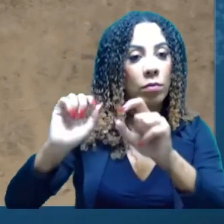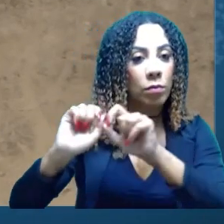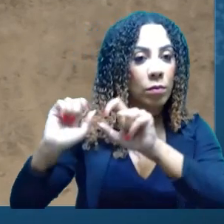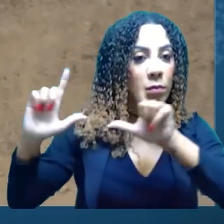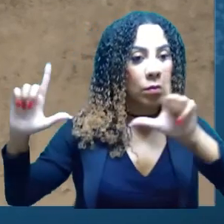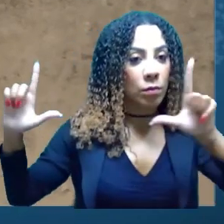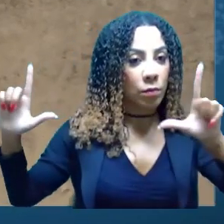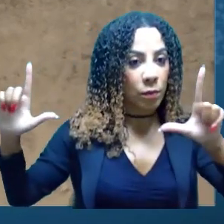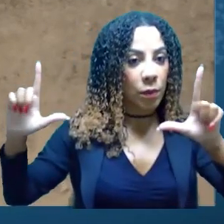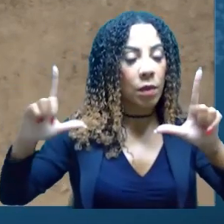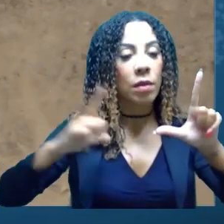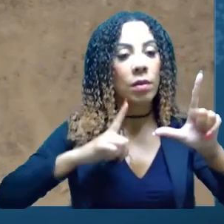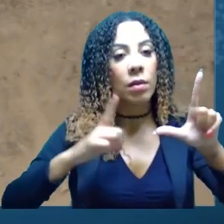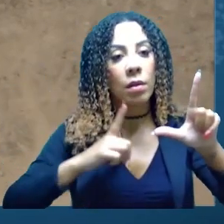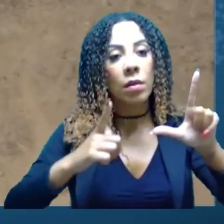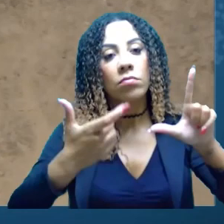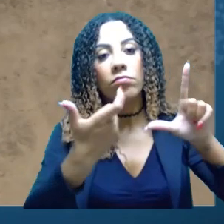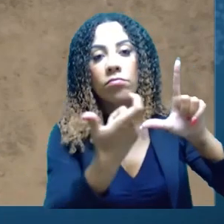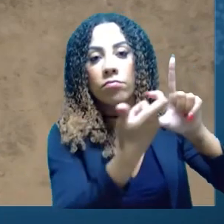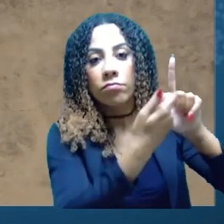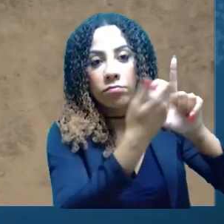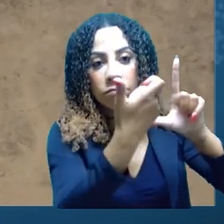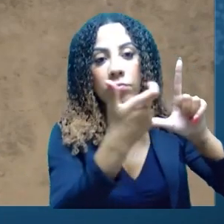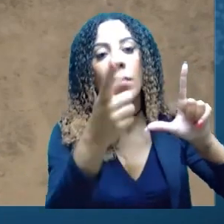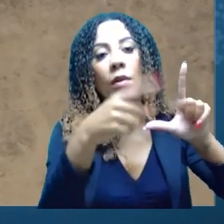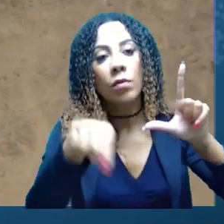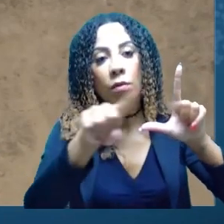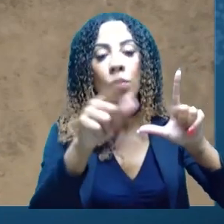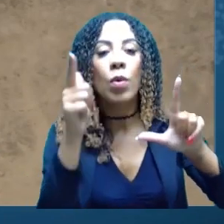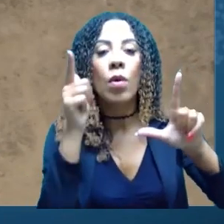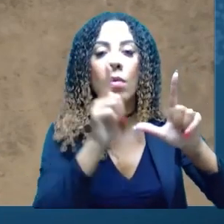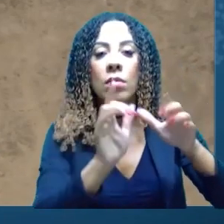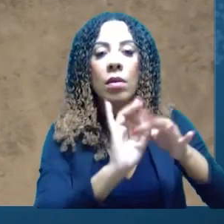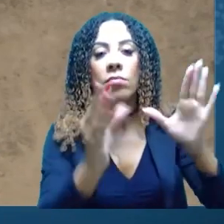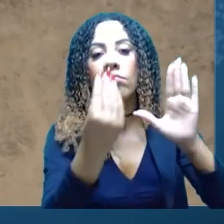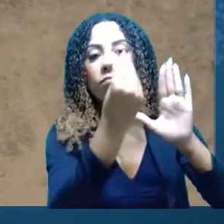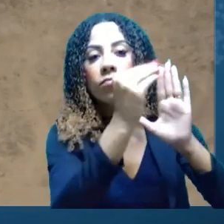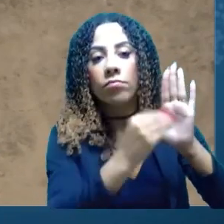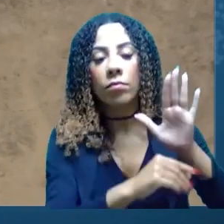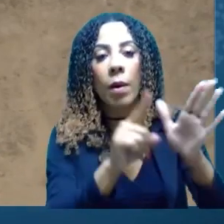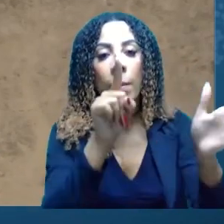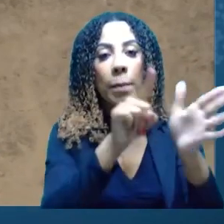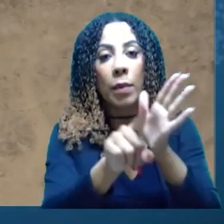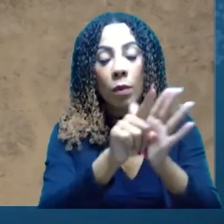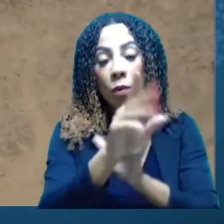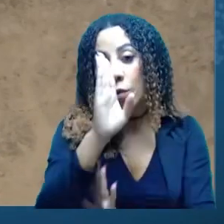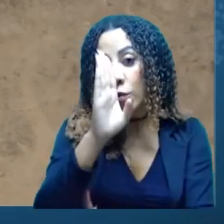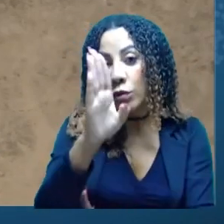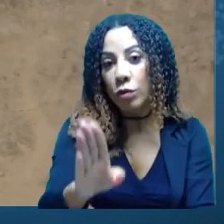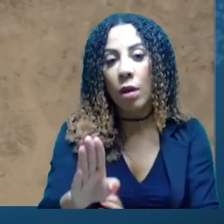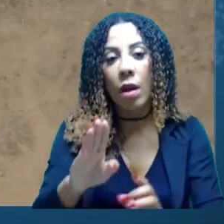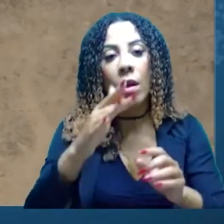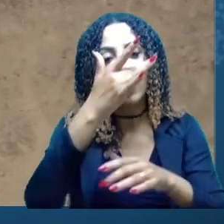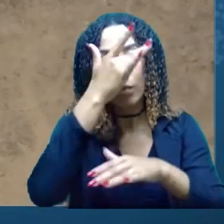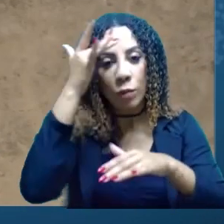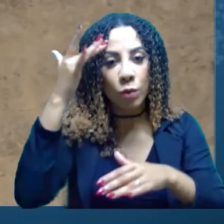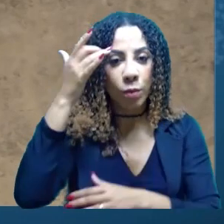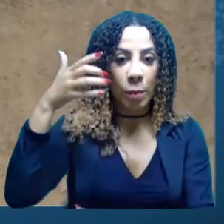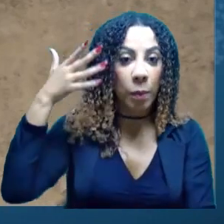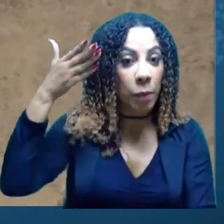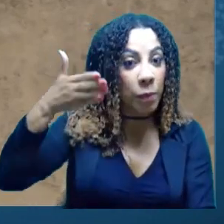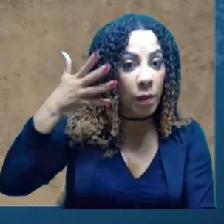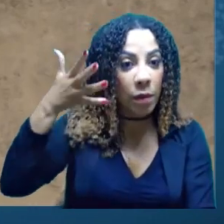deste aplicativo, vocês conseguirão fazer perguntas diretamente aos palestrantes, participar das pesquisas